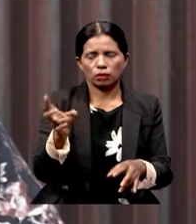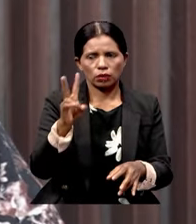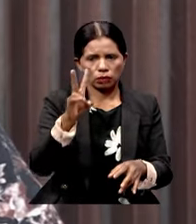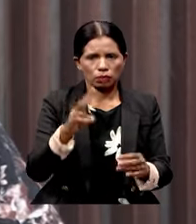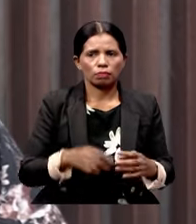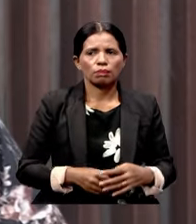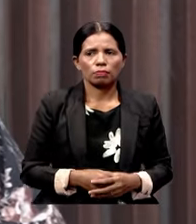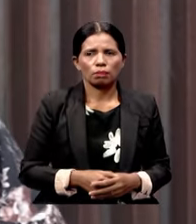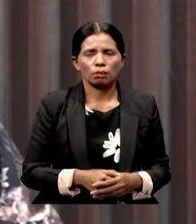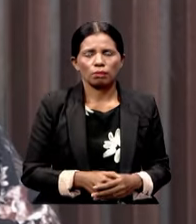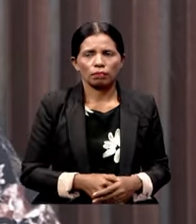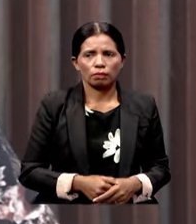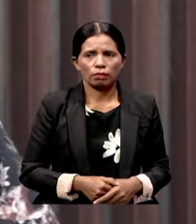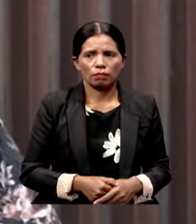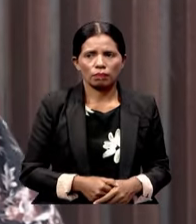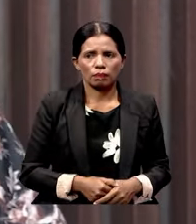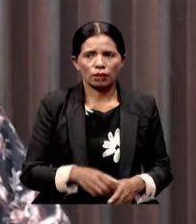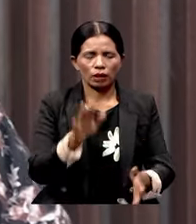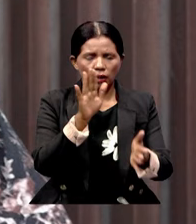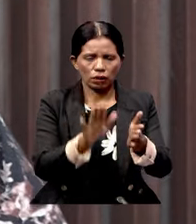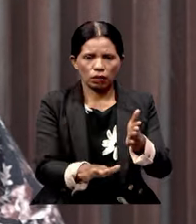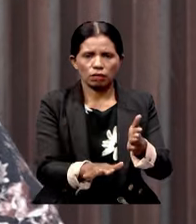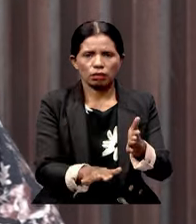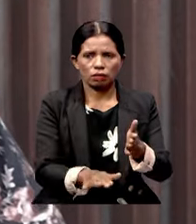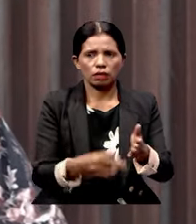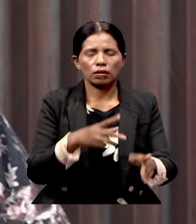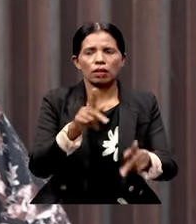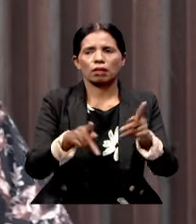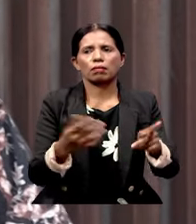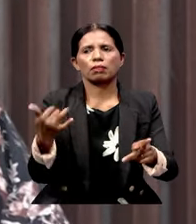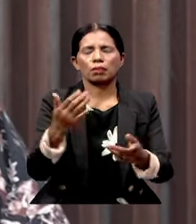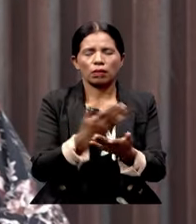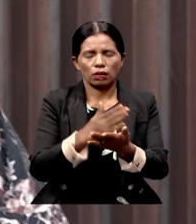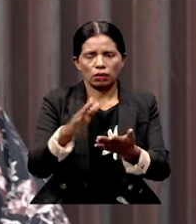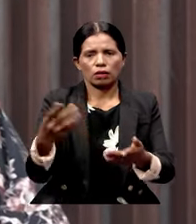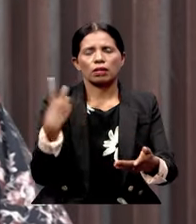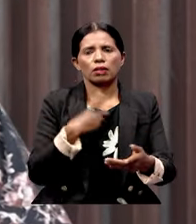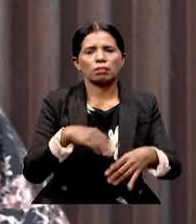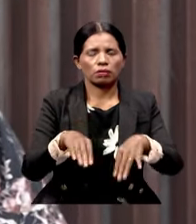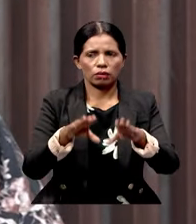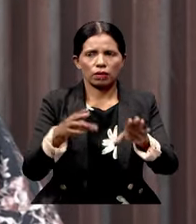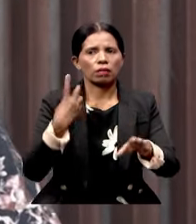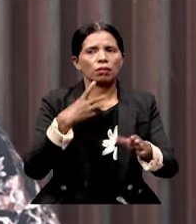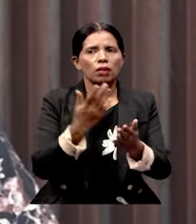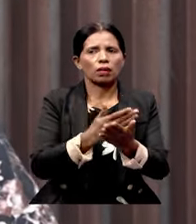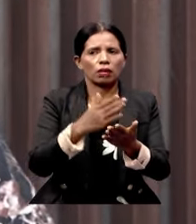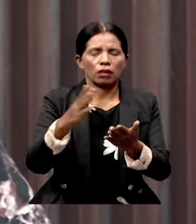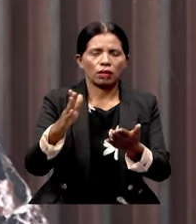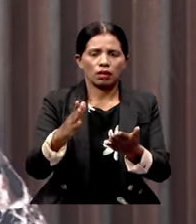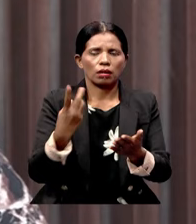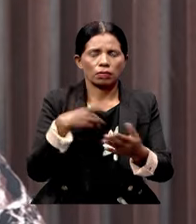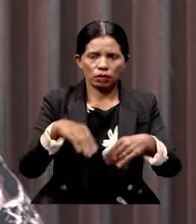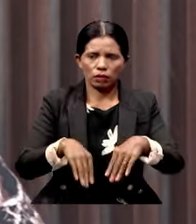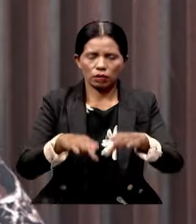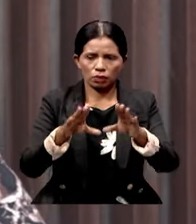Ne sira bele sesai dakar belatu intuan para be ite ne komunidad sir ne bele sosaan sami faane kan ami sosa kasa ne pasen sami musteng ke pantu